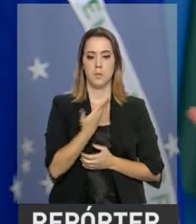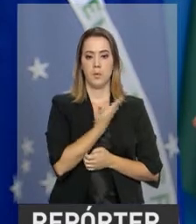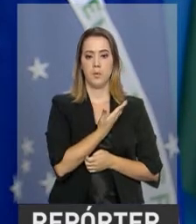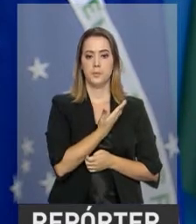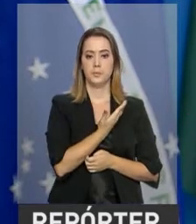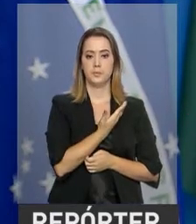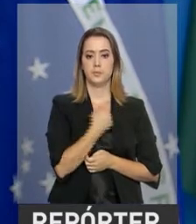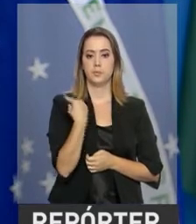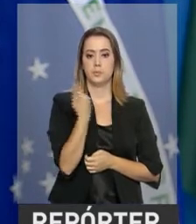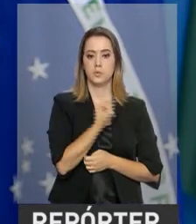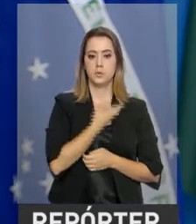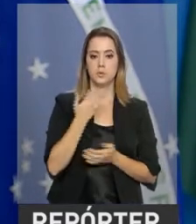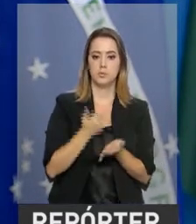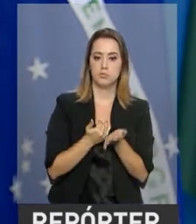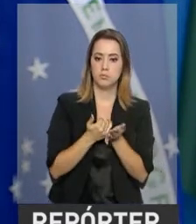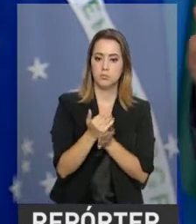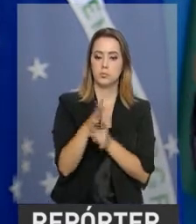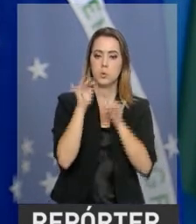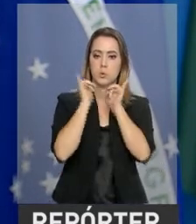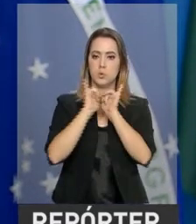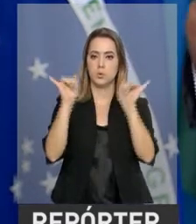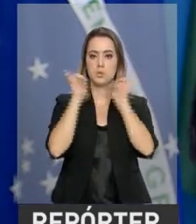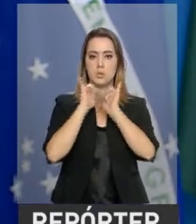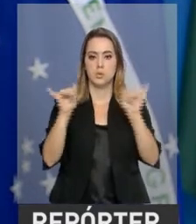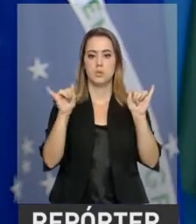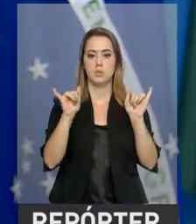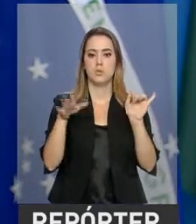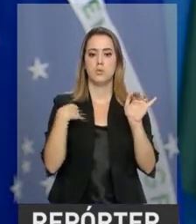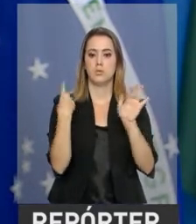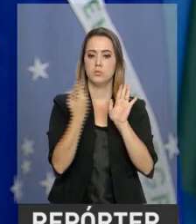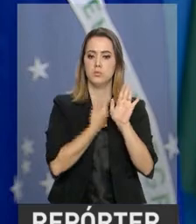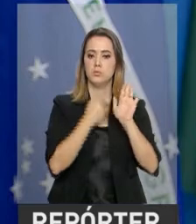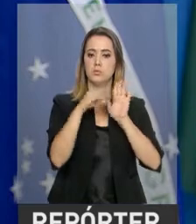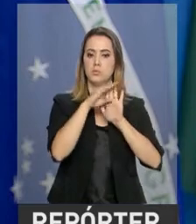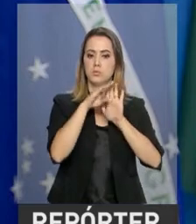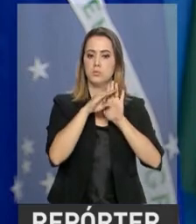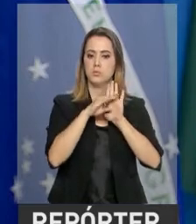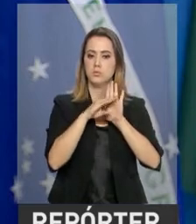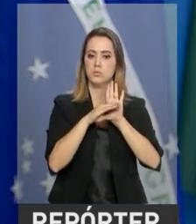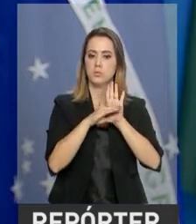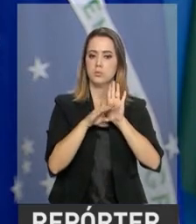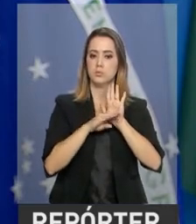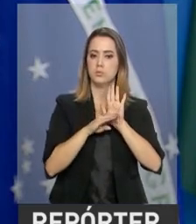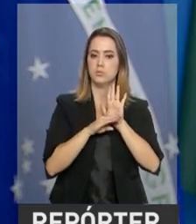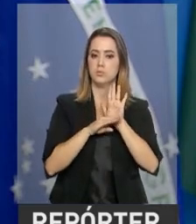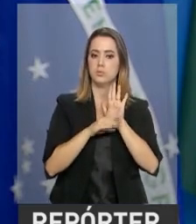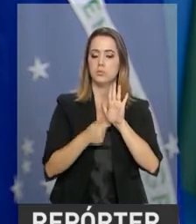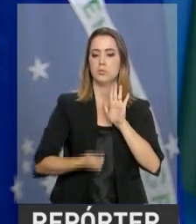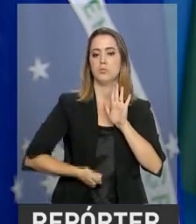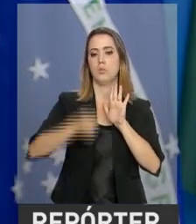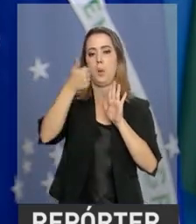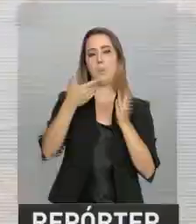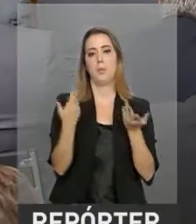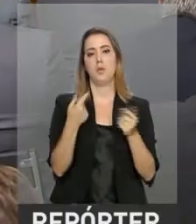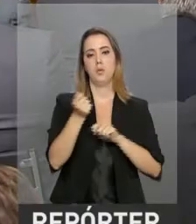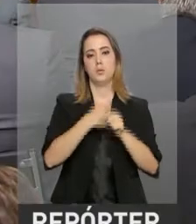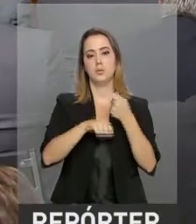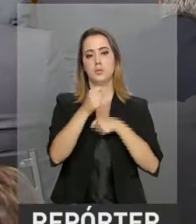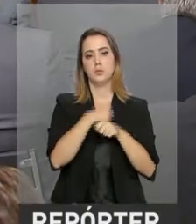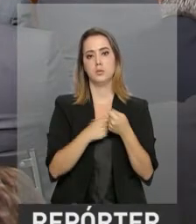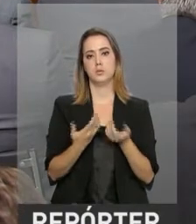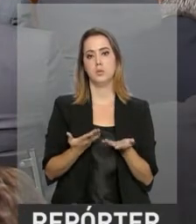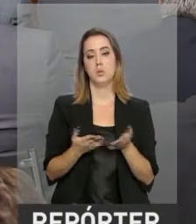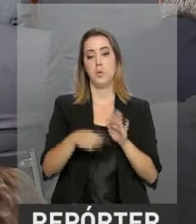que há pouco tempo anunciávamos que nós vamos anunciar ainda medidas com vistas a dinamizar a economia um